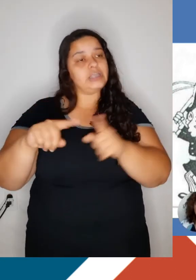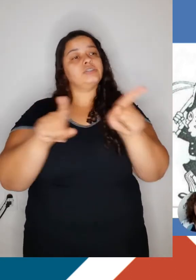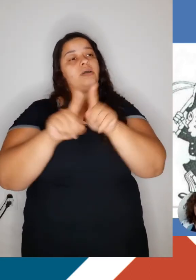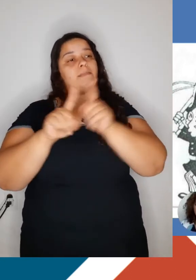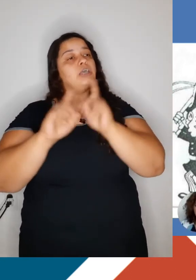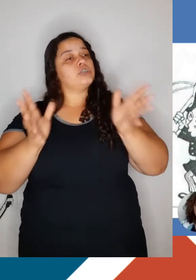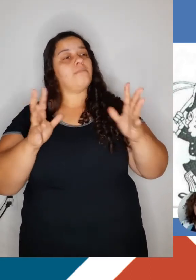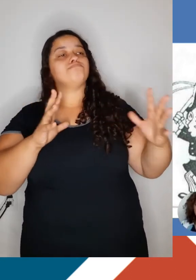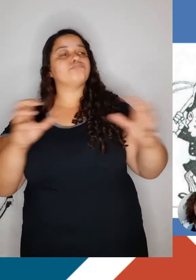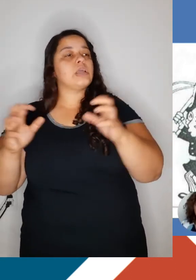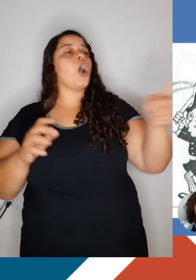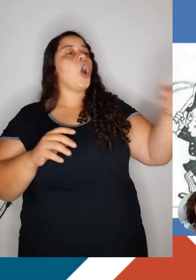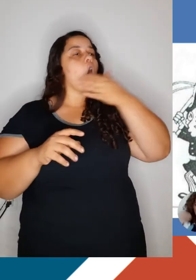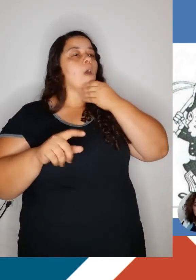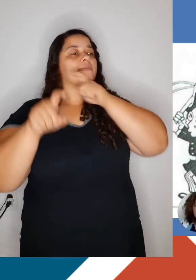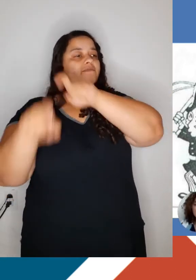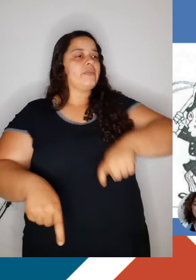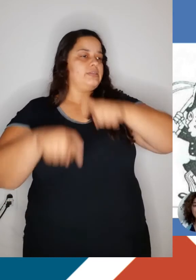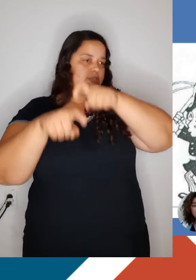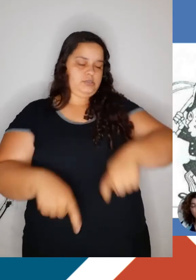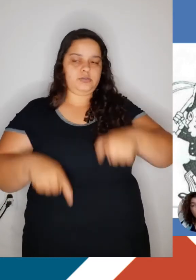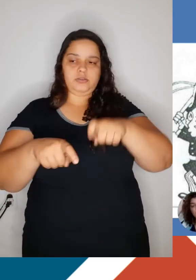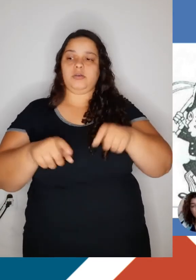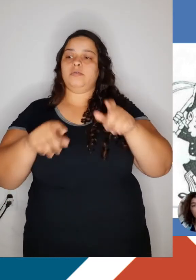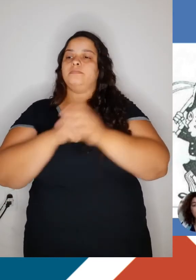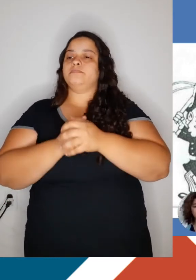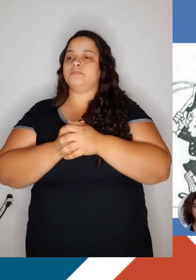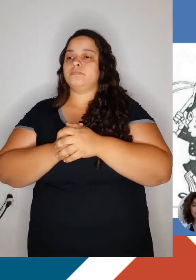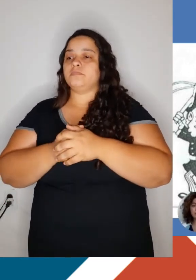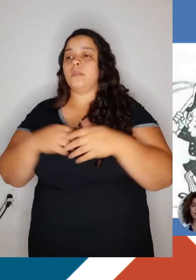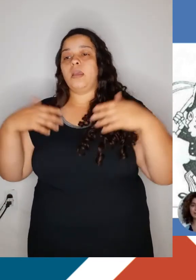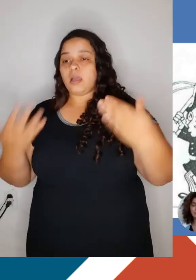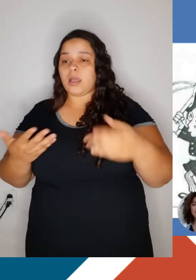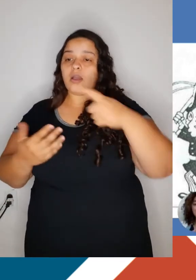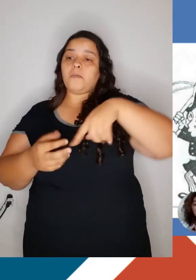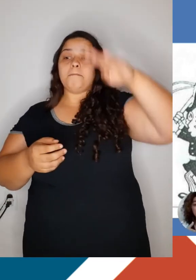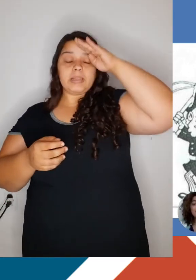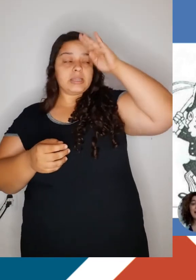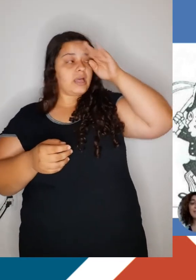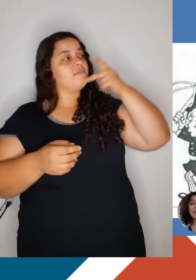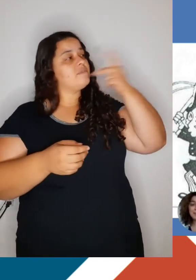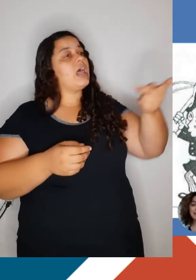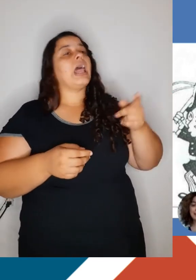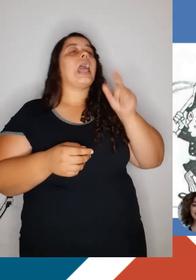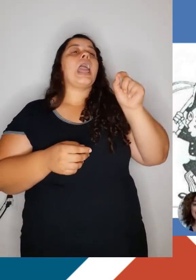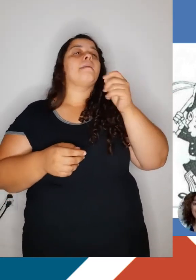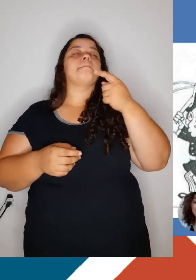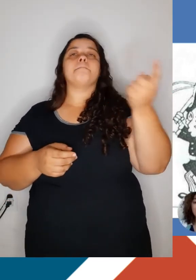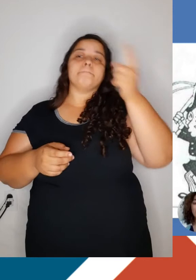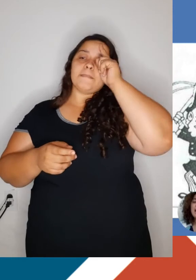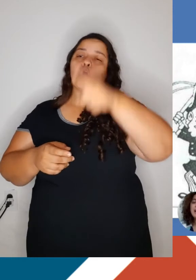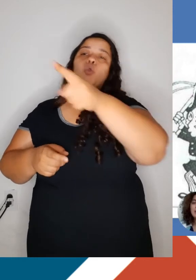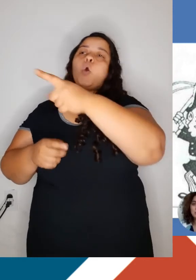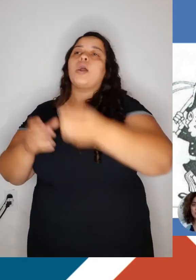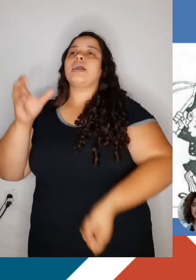aí os fazendeiros, esses setores escravistas, e a igreja descontente com o regime do padroado. E um militar fala para ele: quem